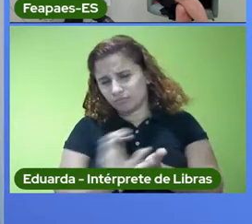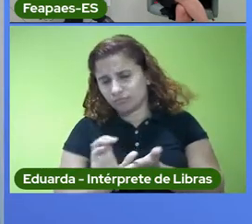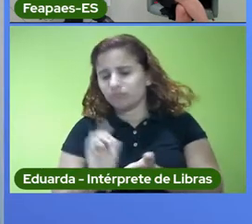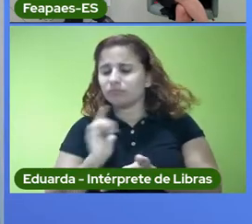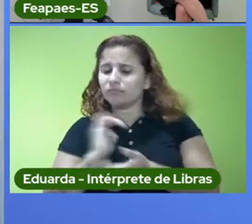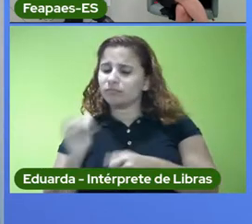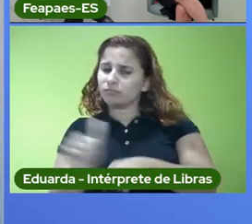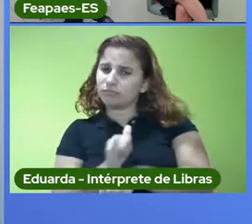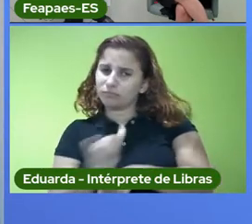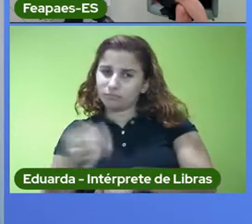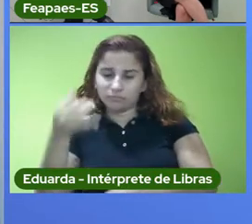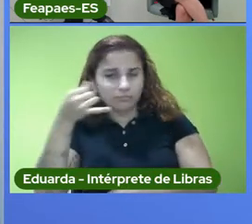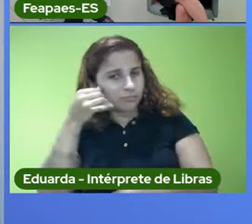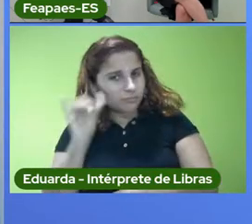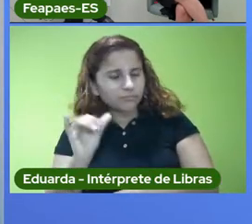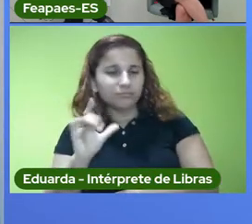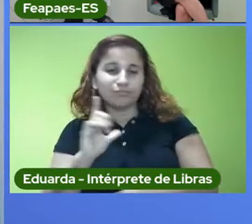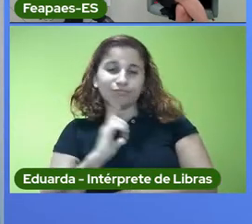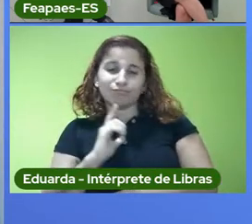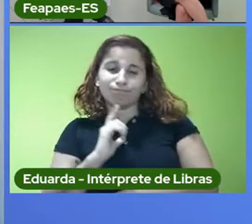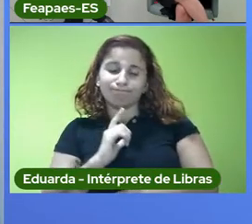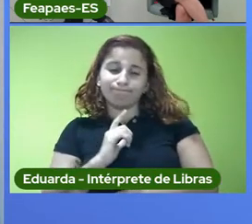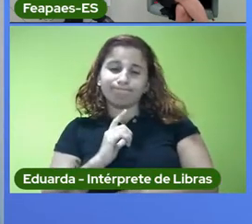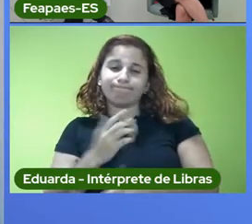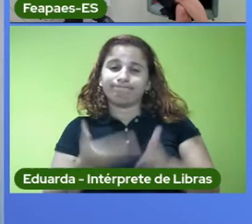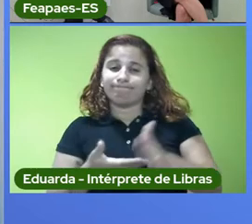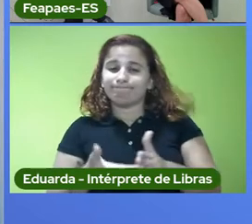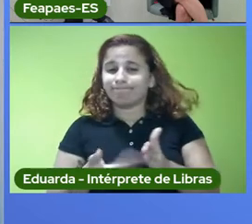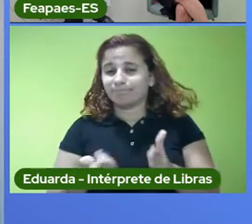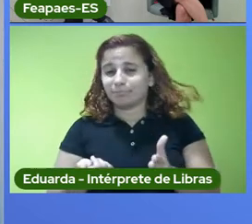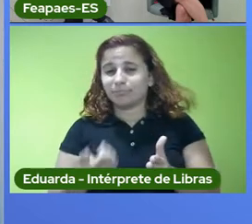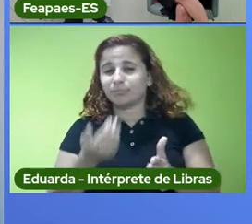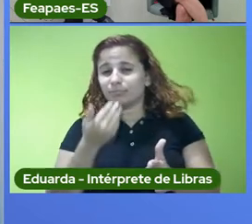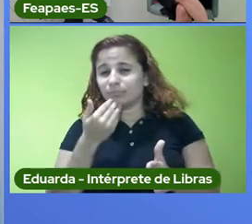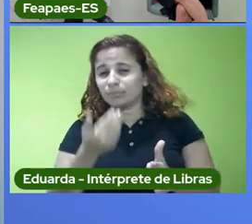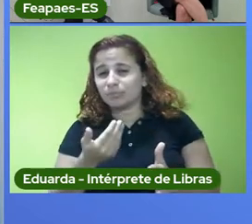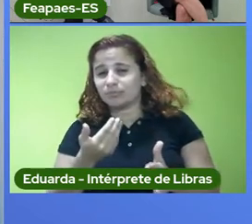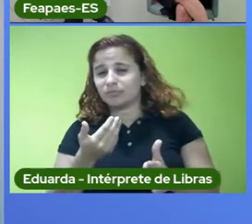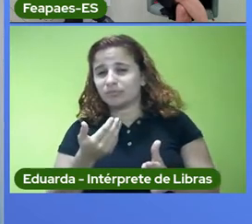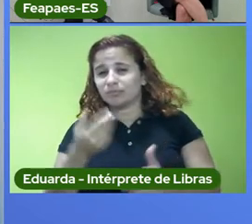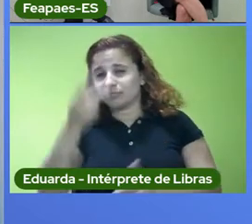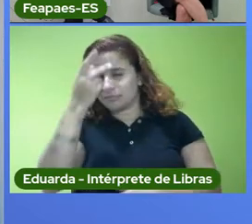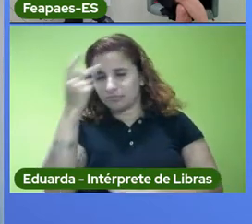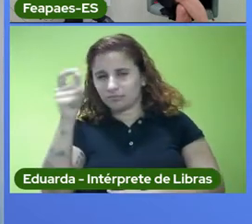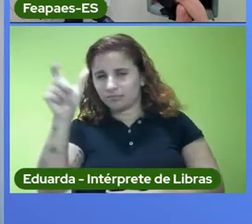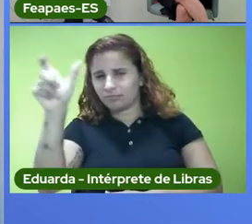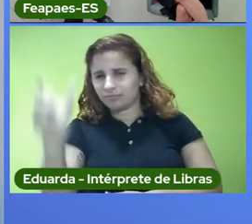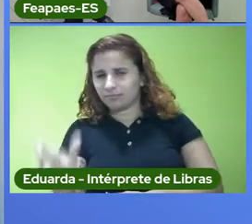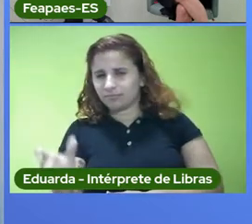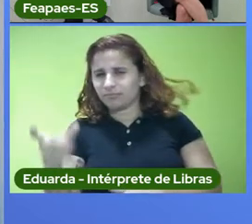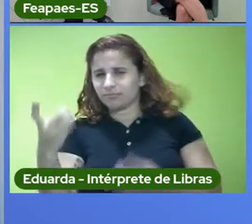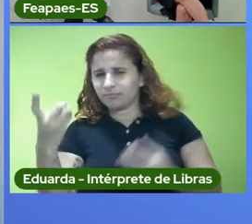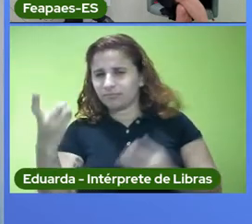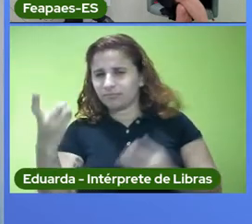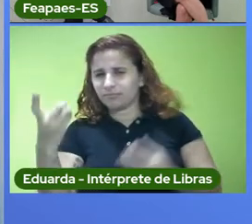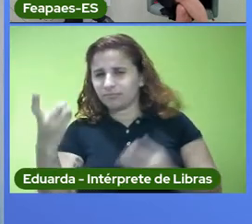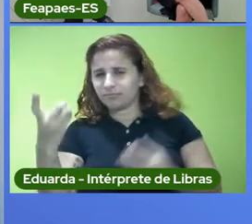pedidos de suspensão de benefício que às vezes é feito pela própria pessoa beneficiária em momentos ali até